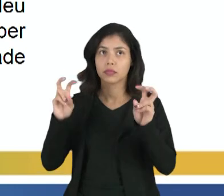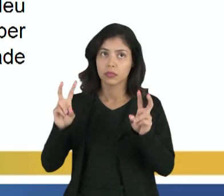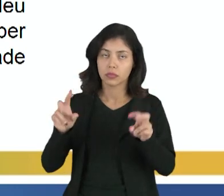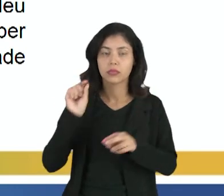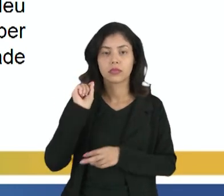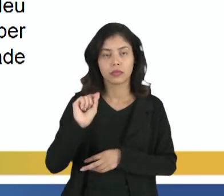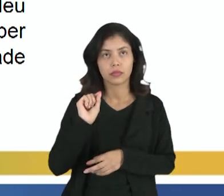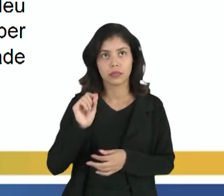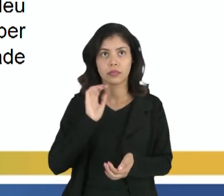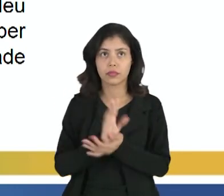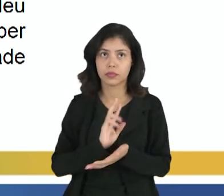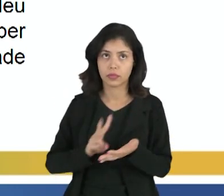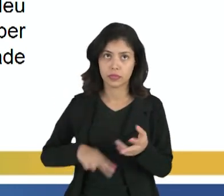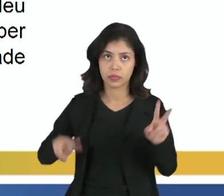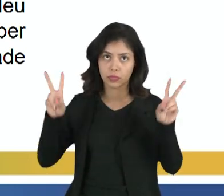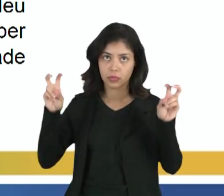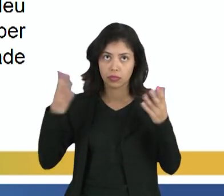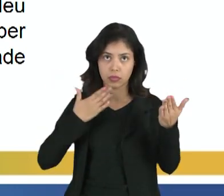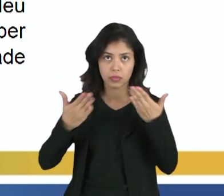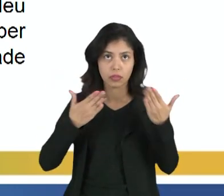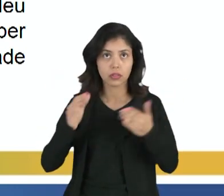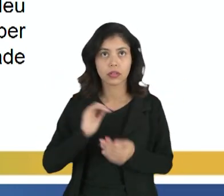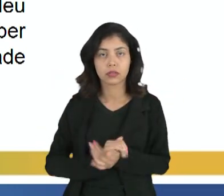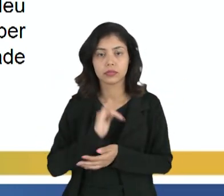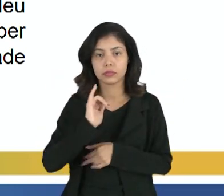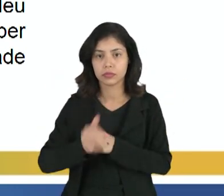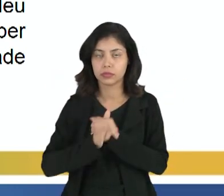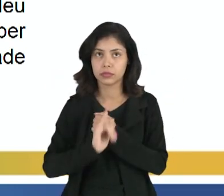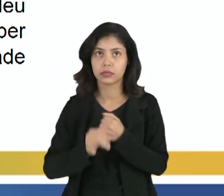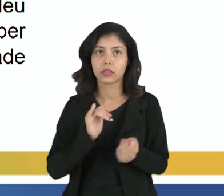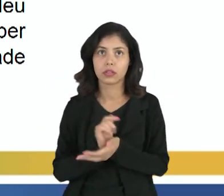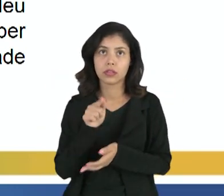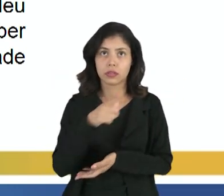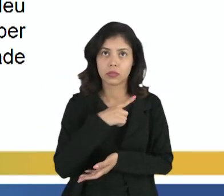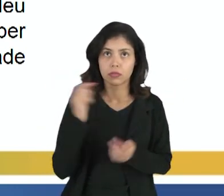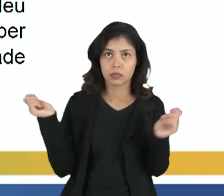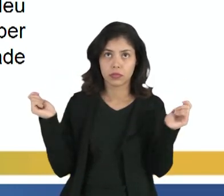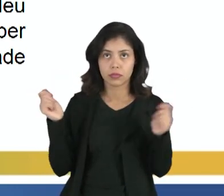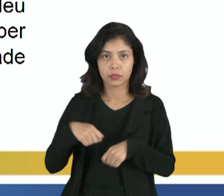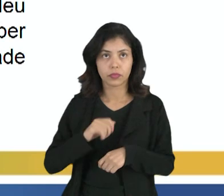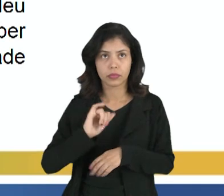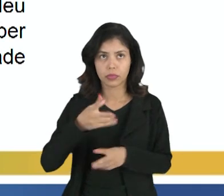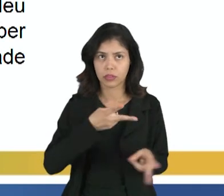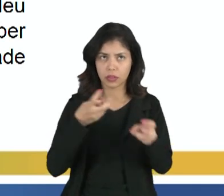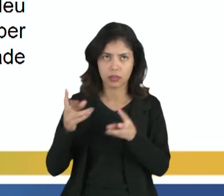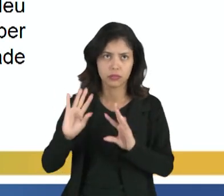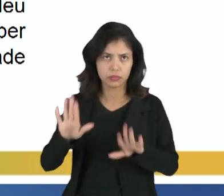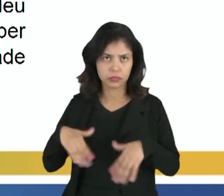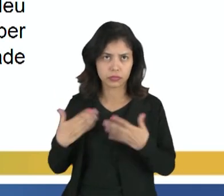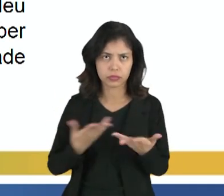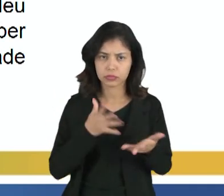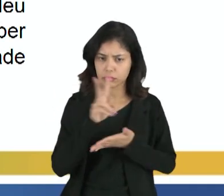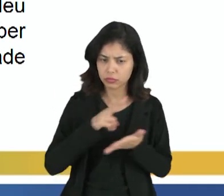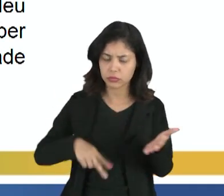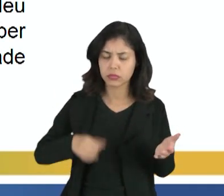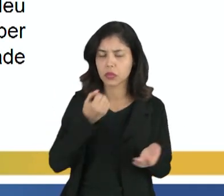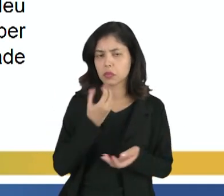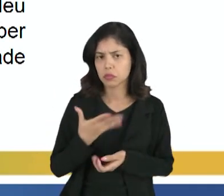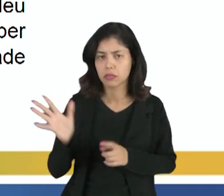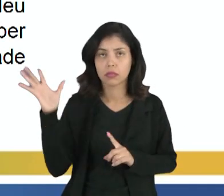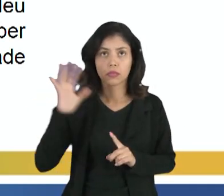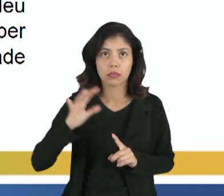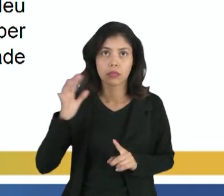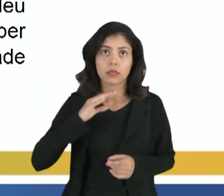opiniões sobre o que leu e sobre temas relacionados à crônica, você tem a oportunidade de perceber como a leitura é capaz de